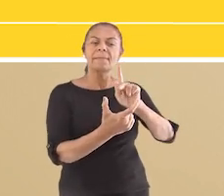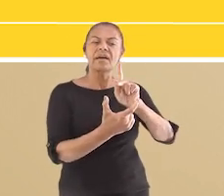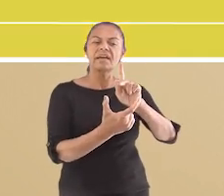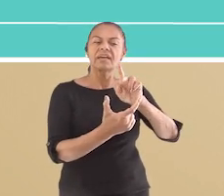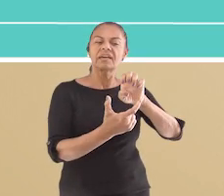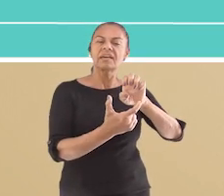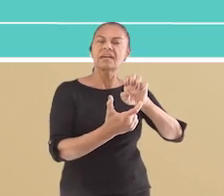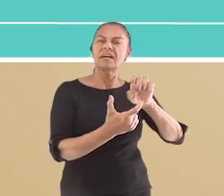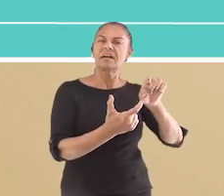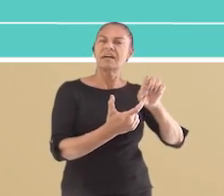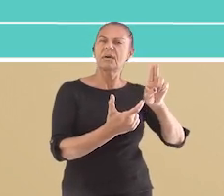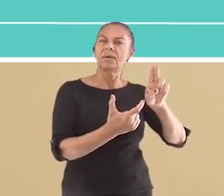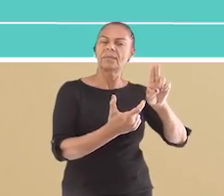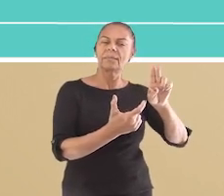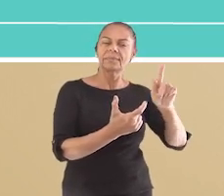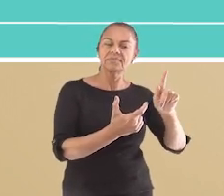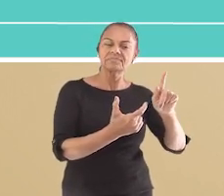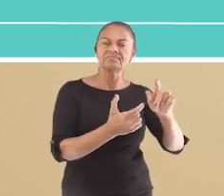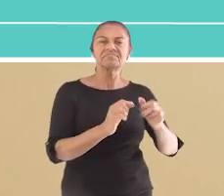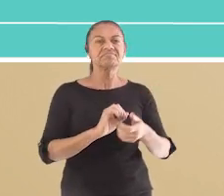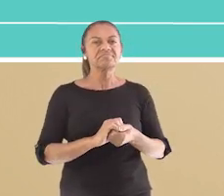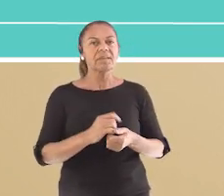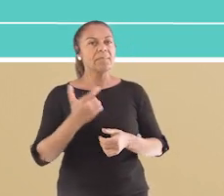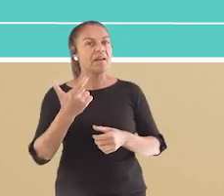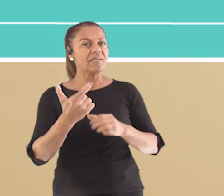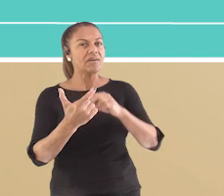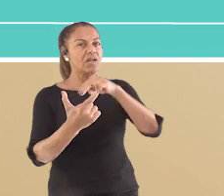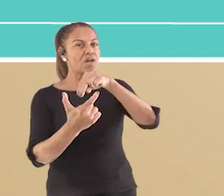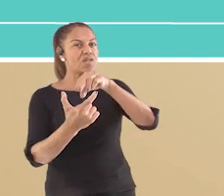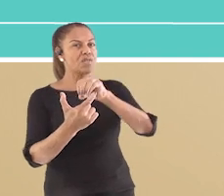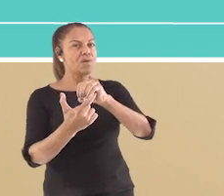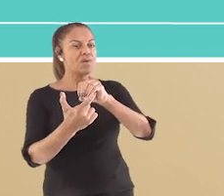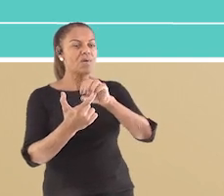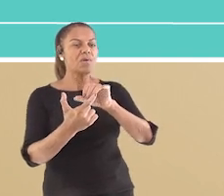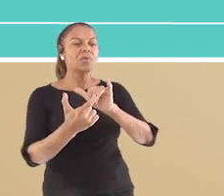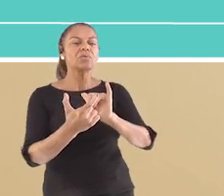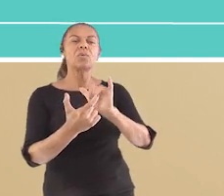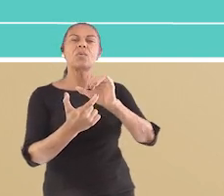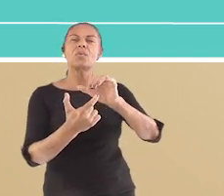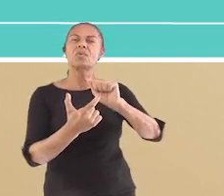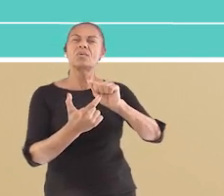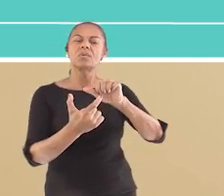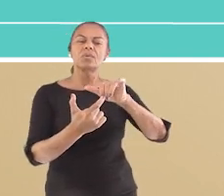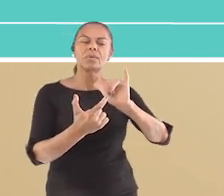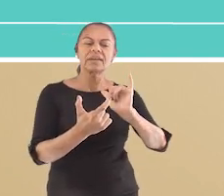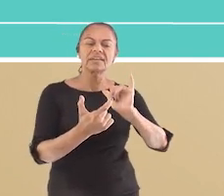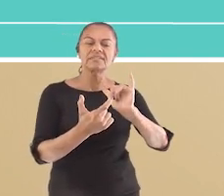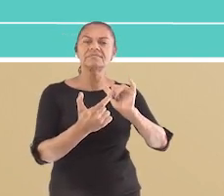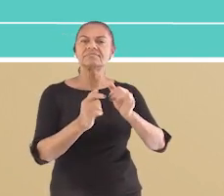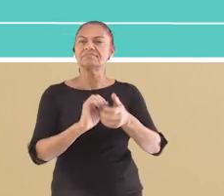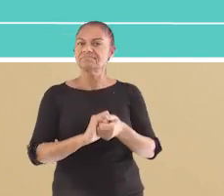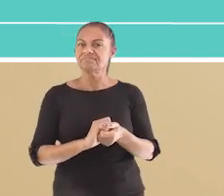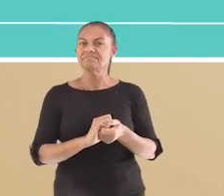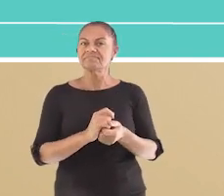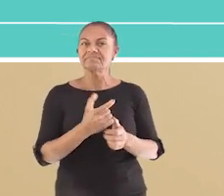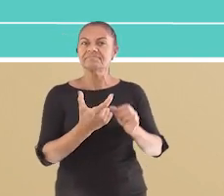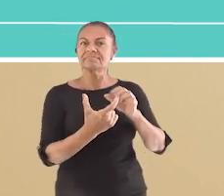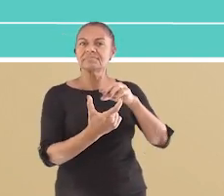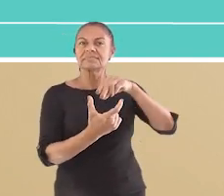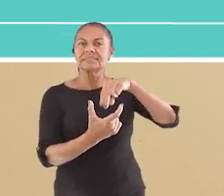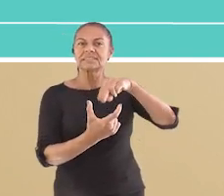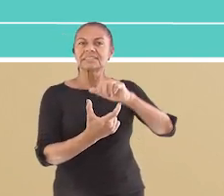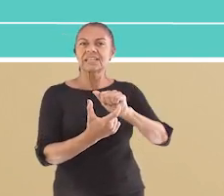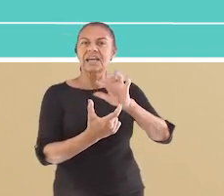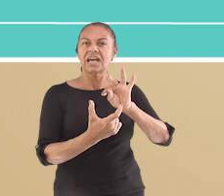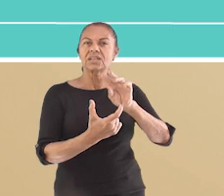target. E o que você propõe? Um make-up radical no accounting da empresa. No way. E, naturally,